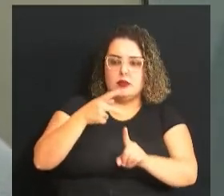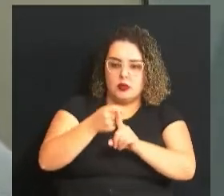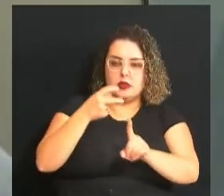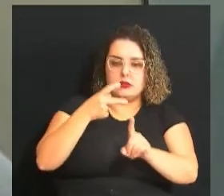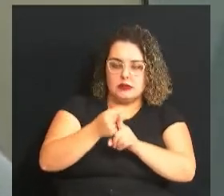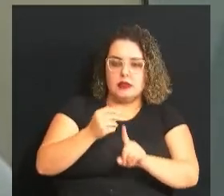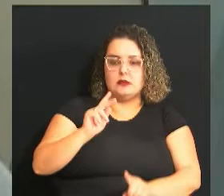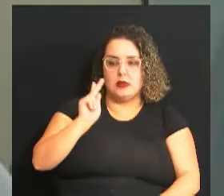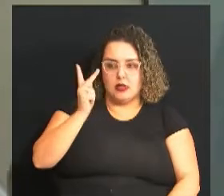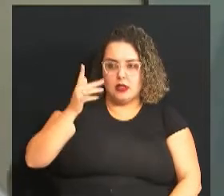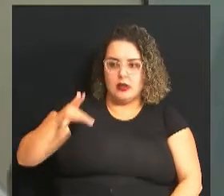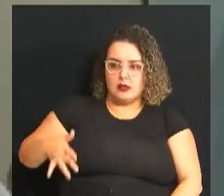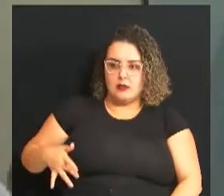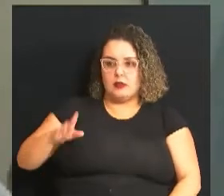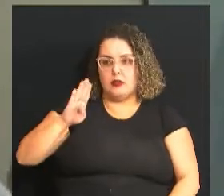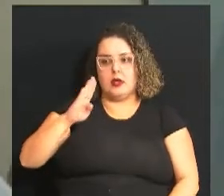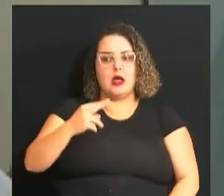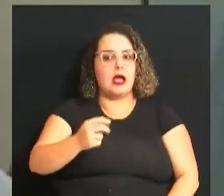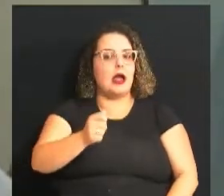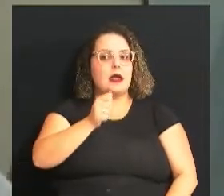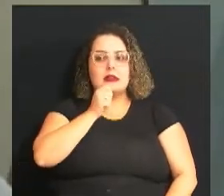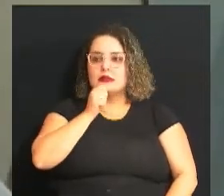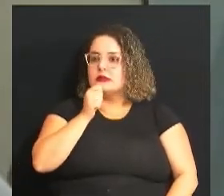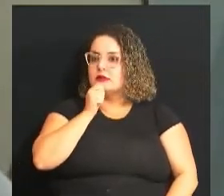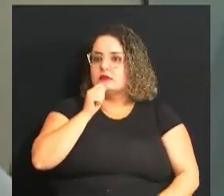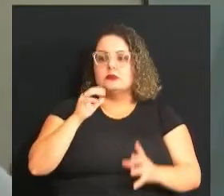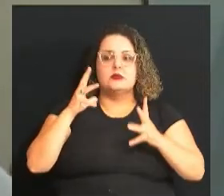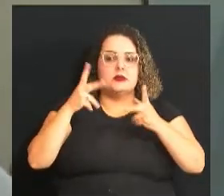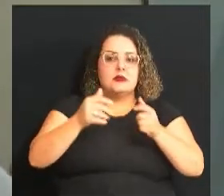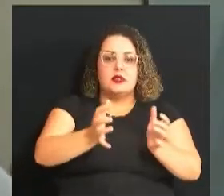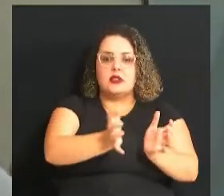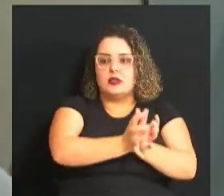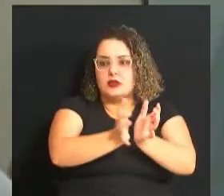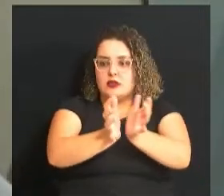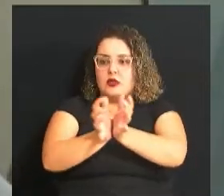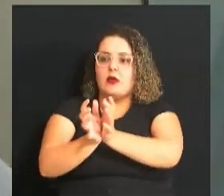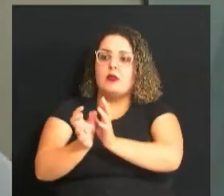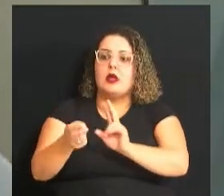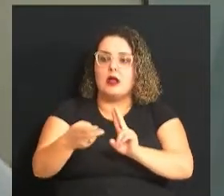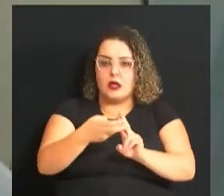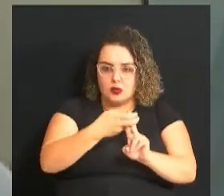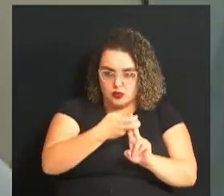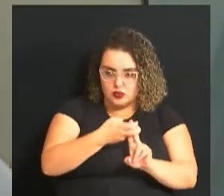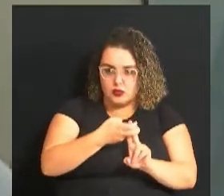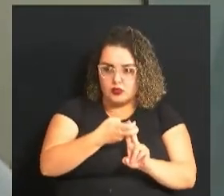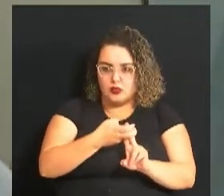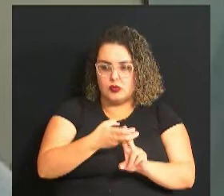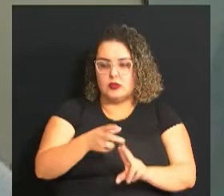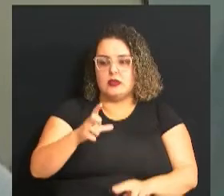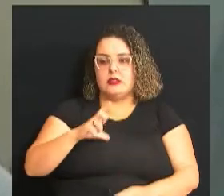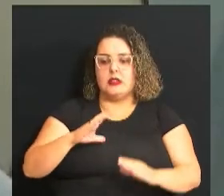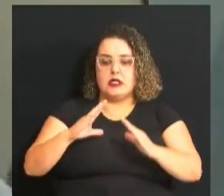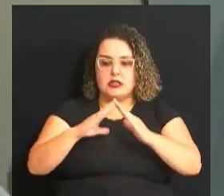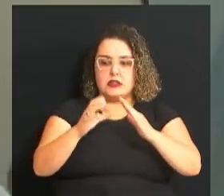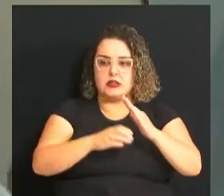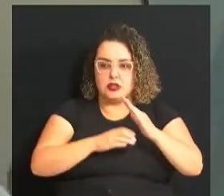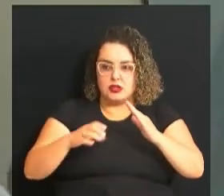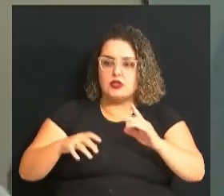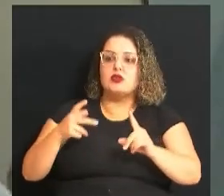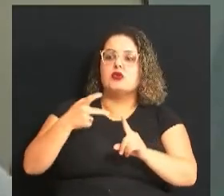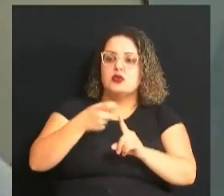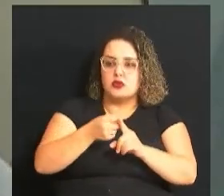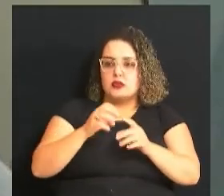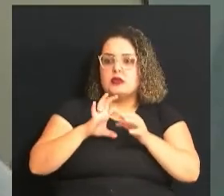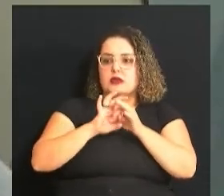Não está disponibilizada para todos os grupos pelo SUS, mas nas clínicas de vacinação tem